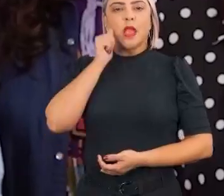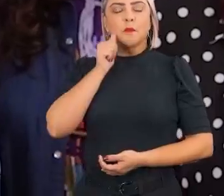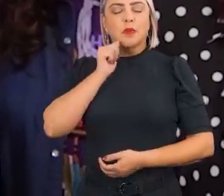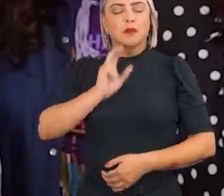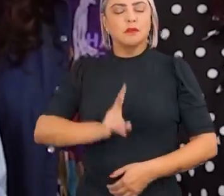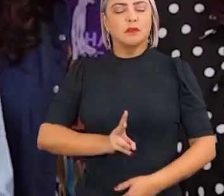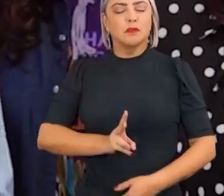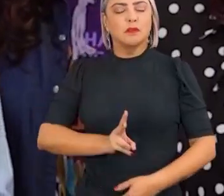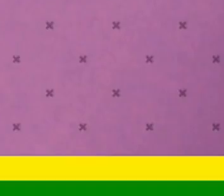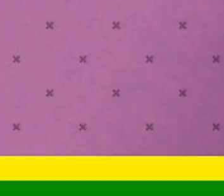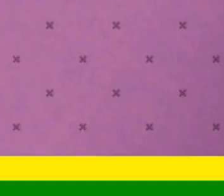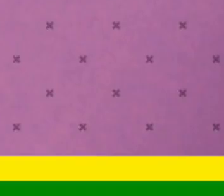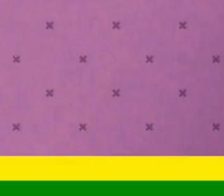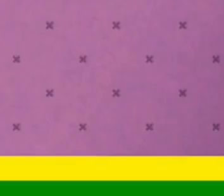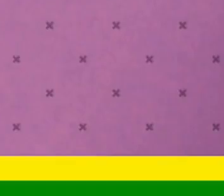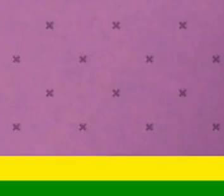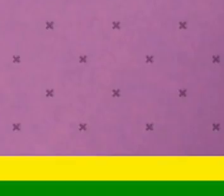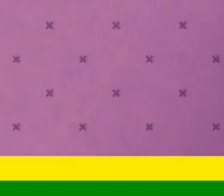A mulher é sempre uma